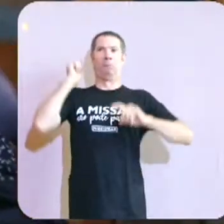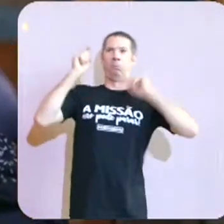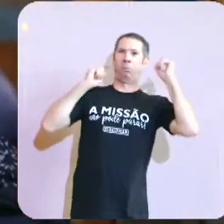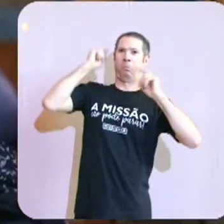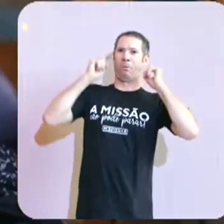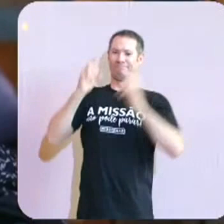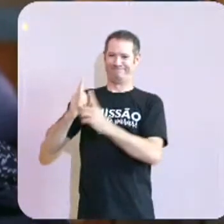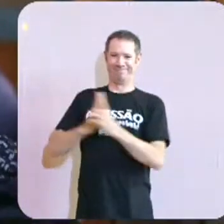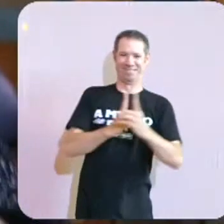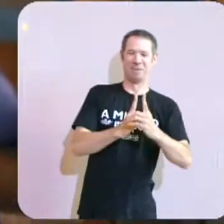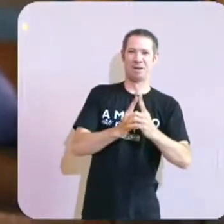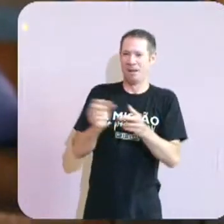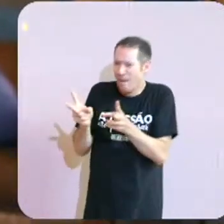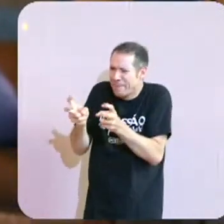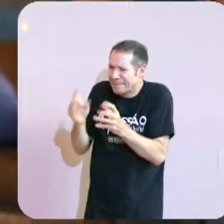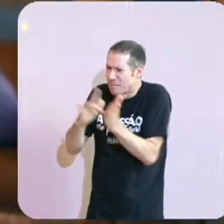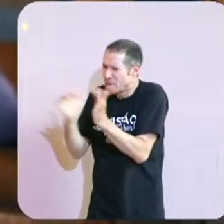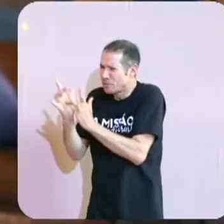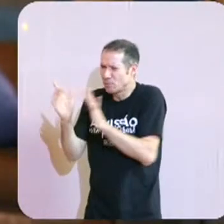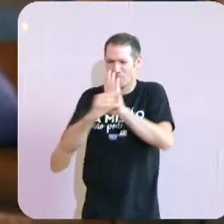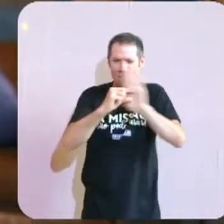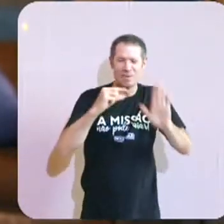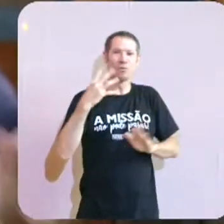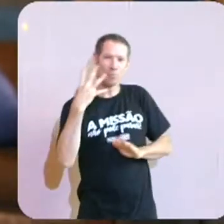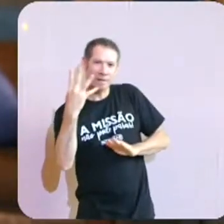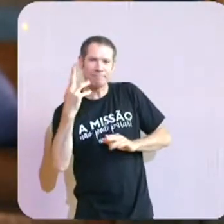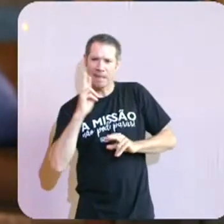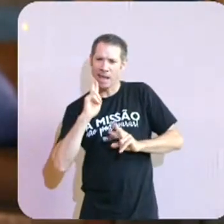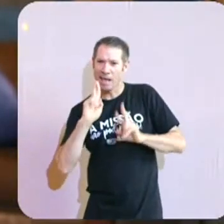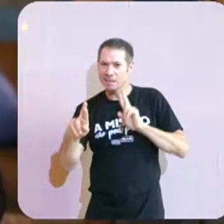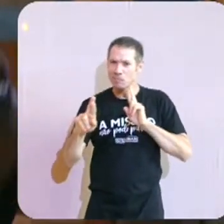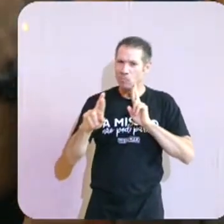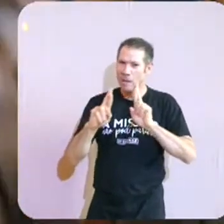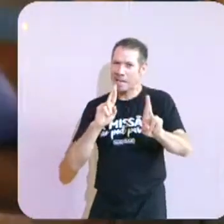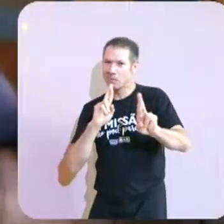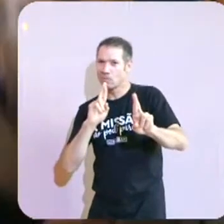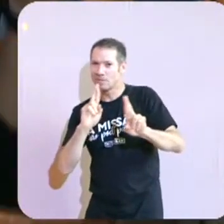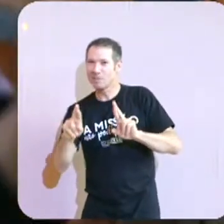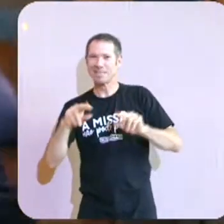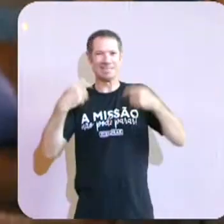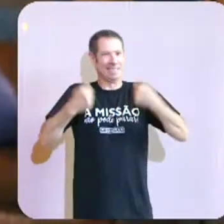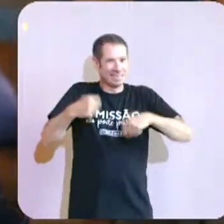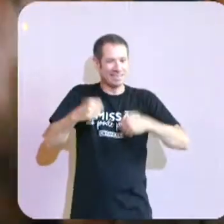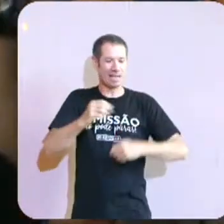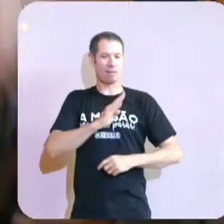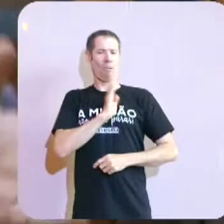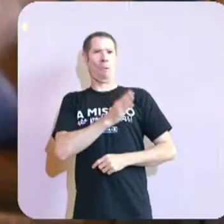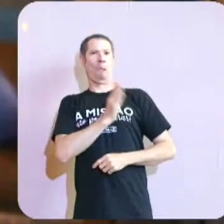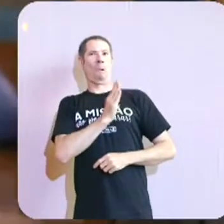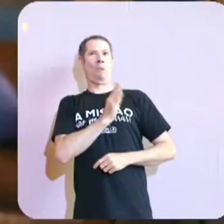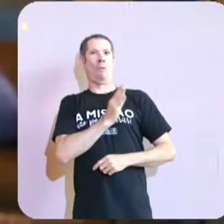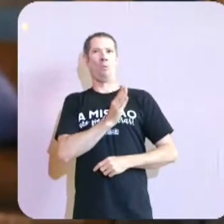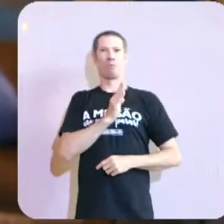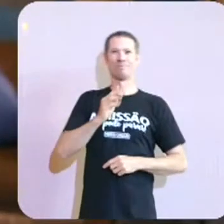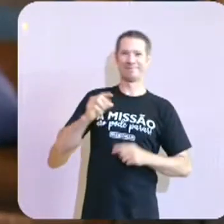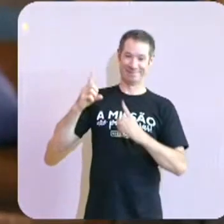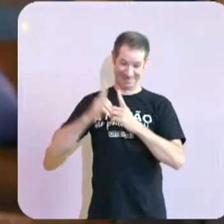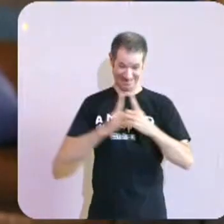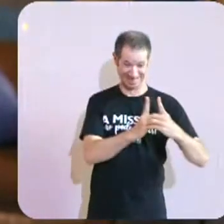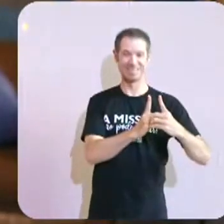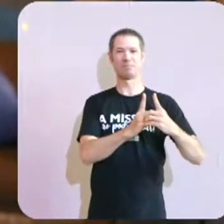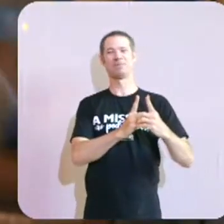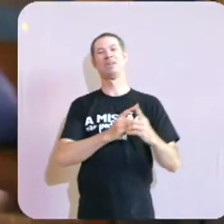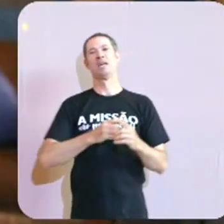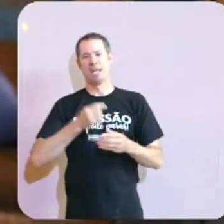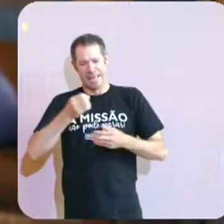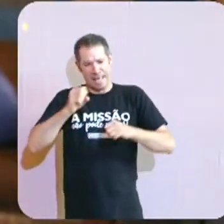e a gente vê Jesus, a partir do verso 4, respondendo a essa necessidade do coração daqueles discípulos.